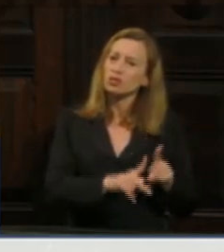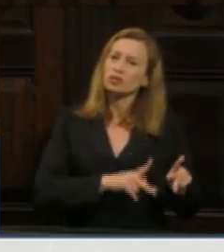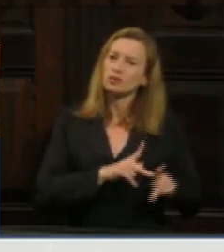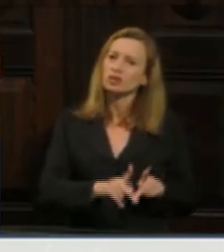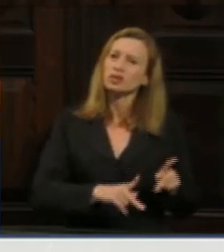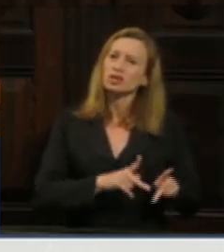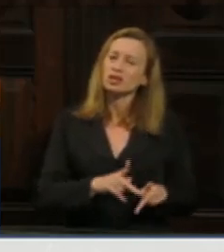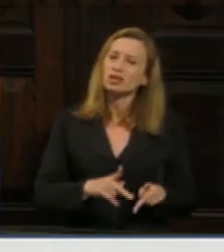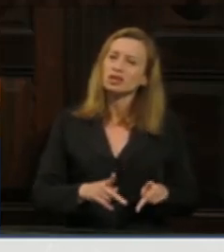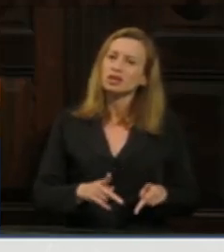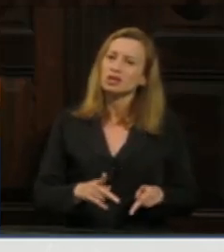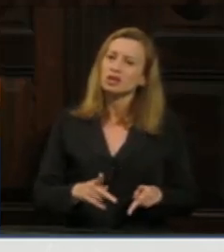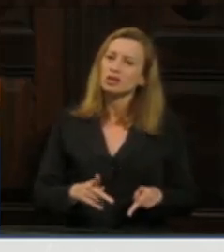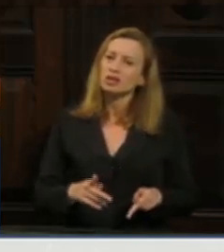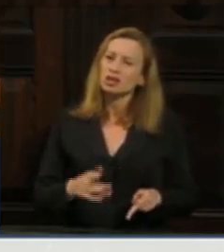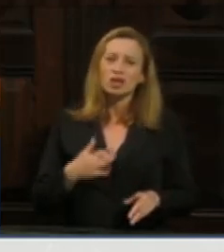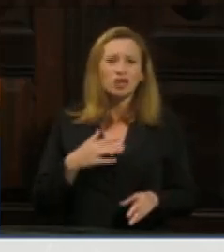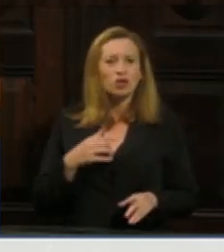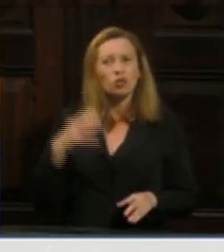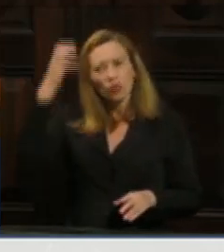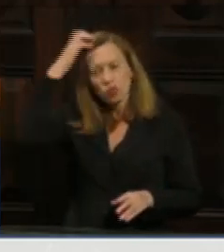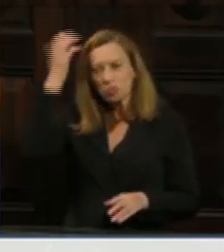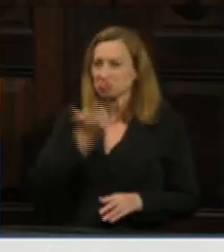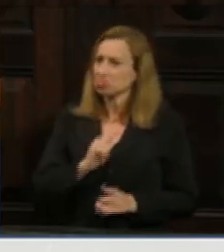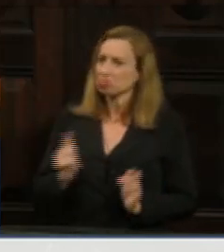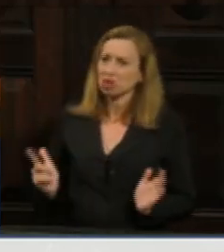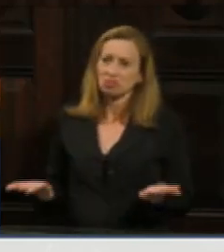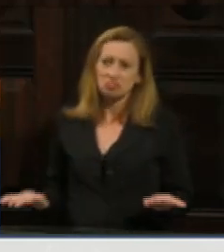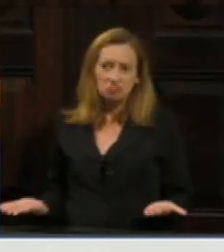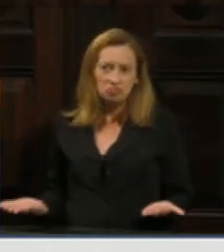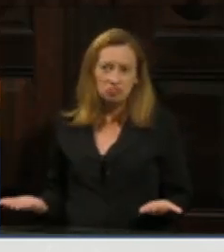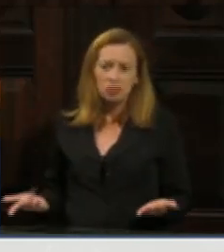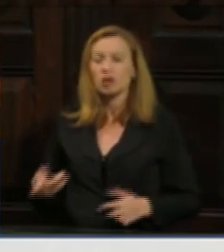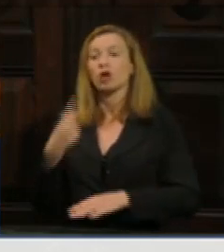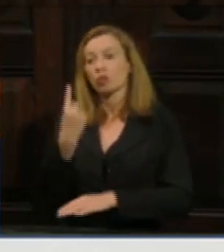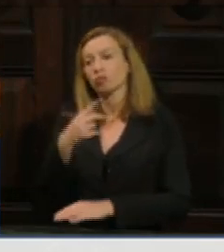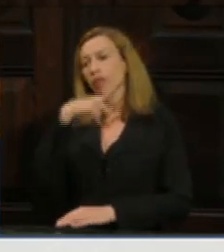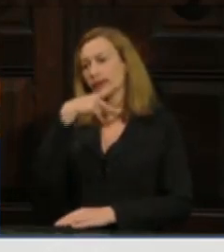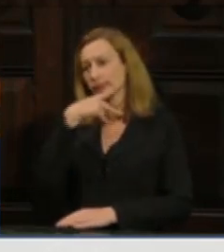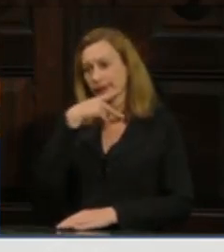Anderson Nogueira, no caso particular dele, por uma